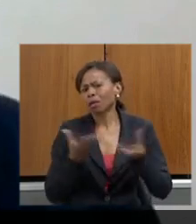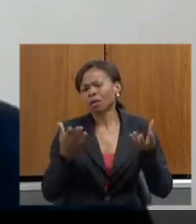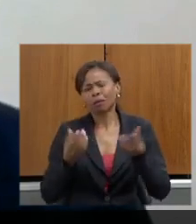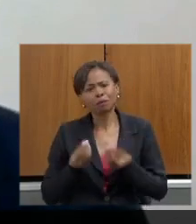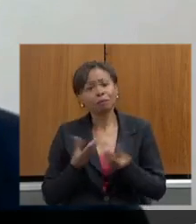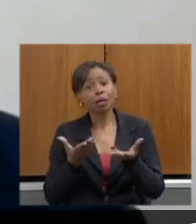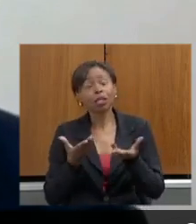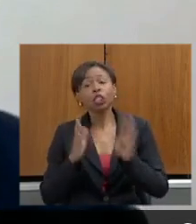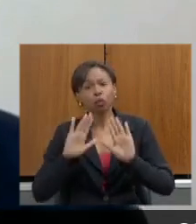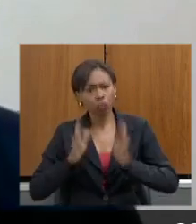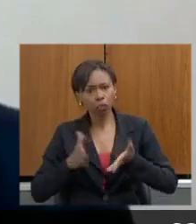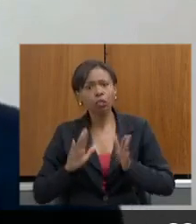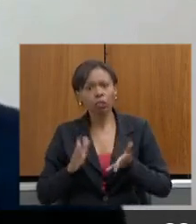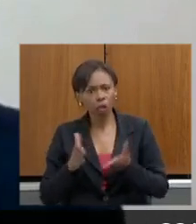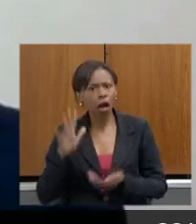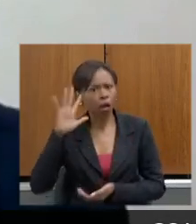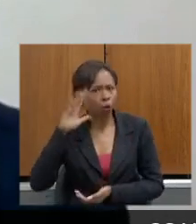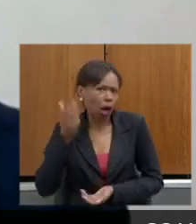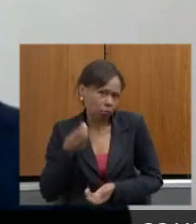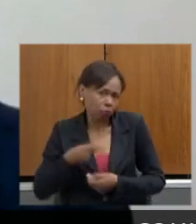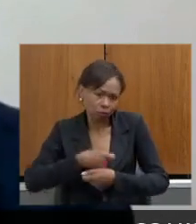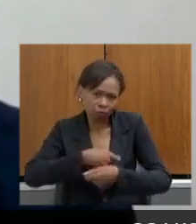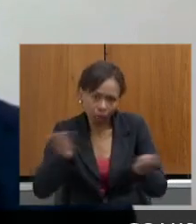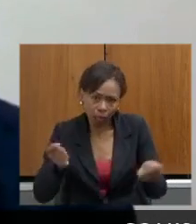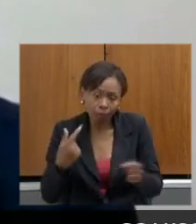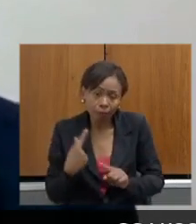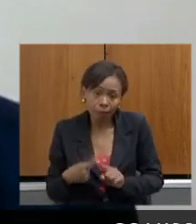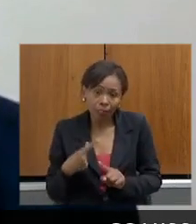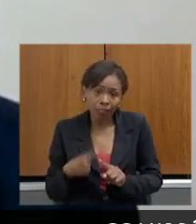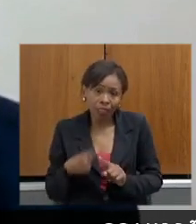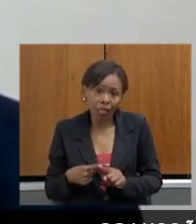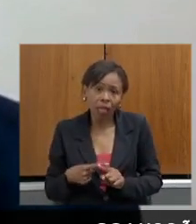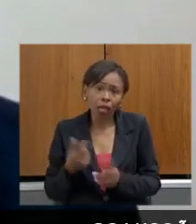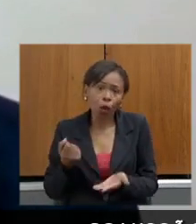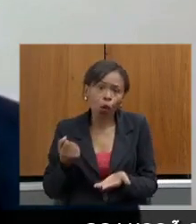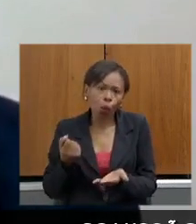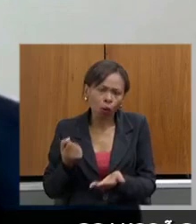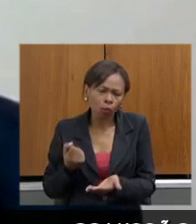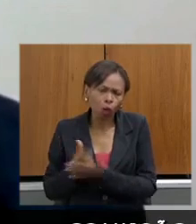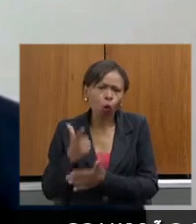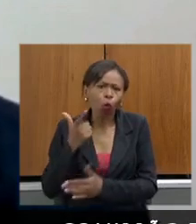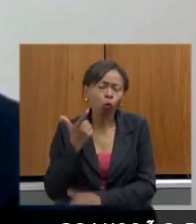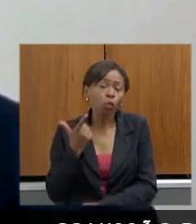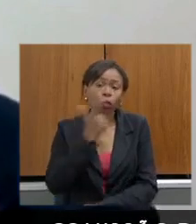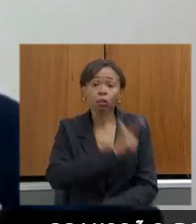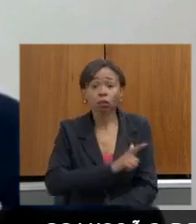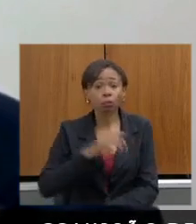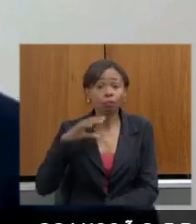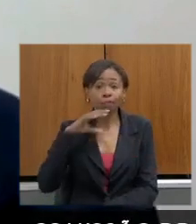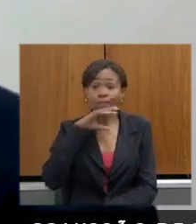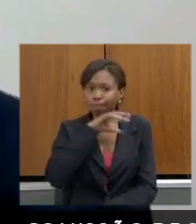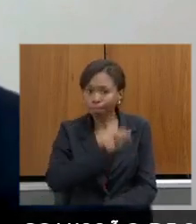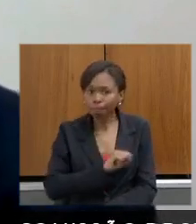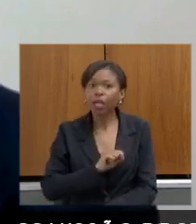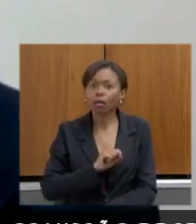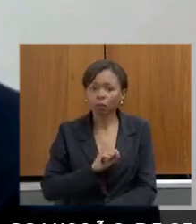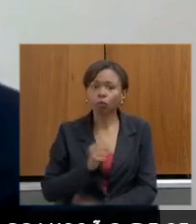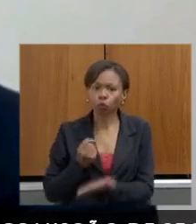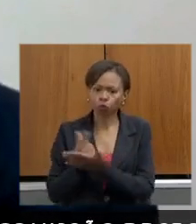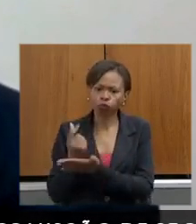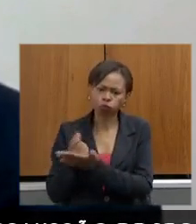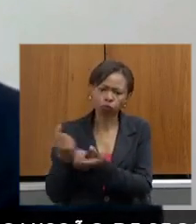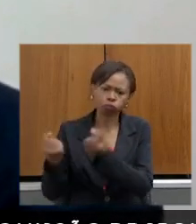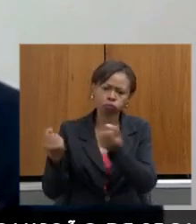acredito que já escreve deve estar Eles foram um pouco na frente fica conseguiram viabilizar a aquisição